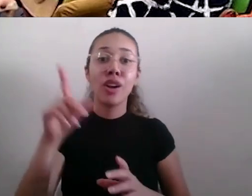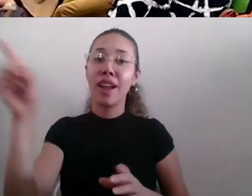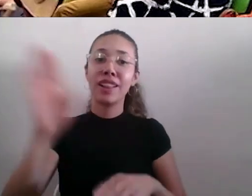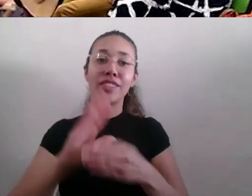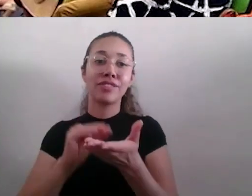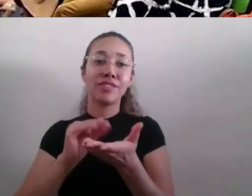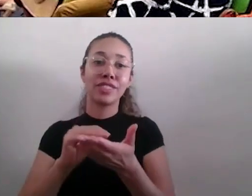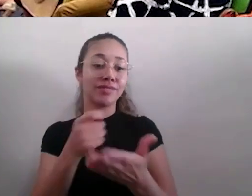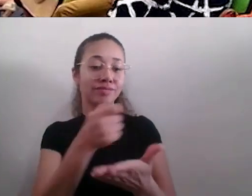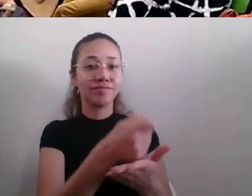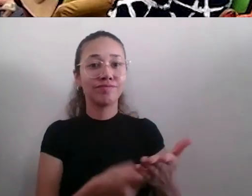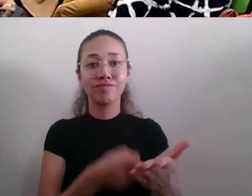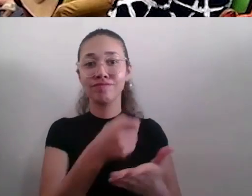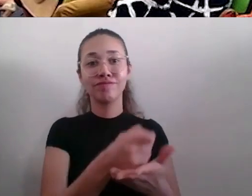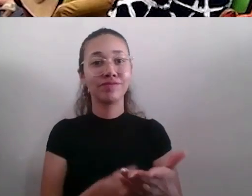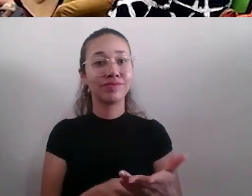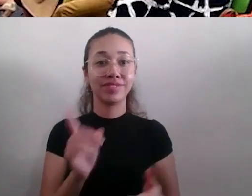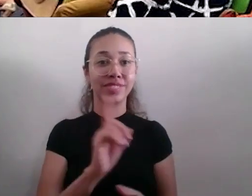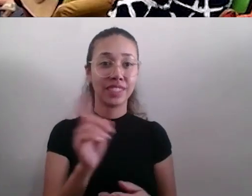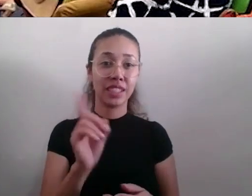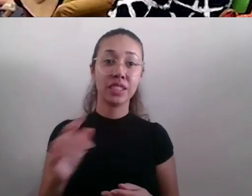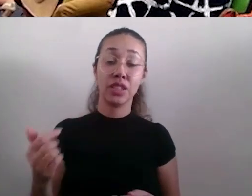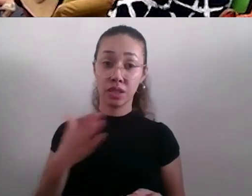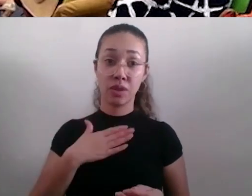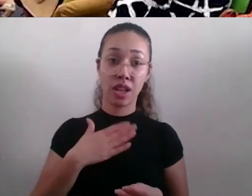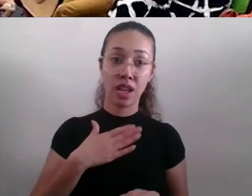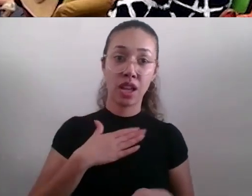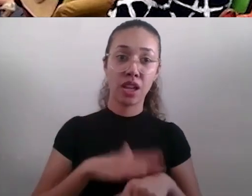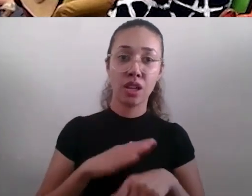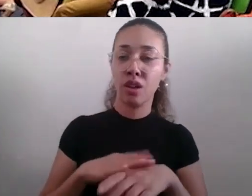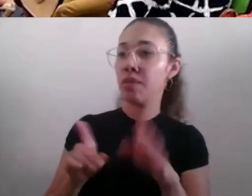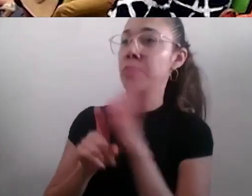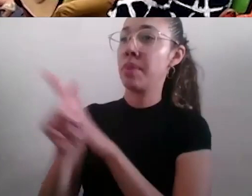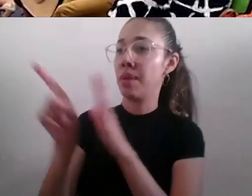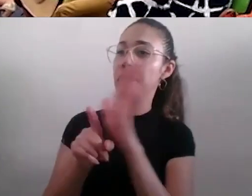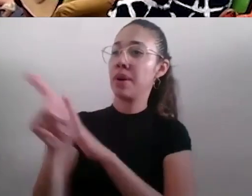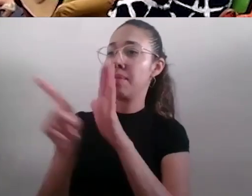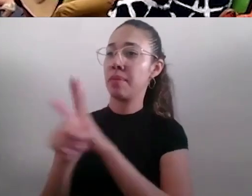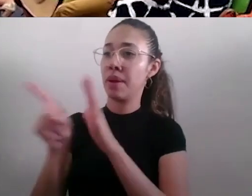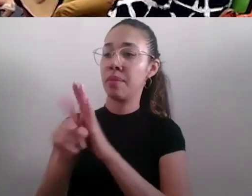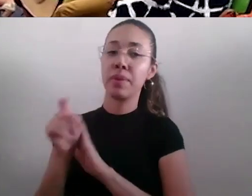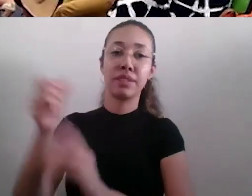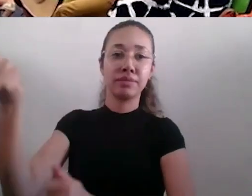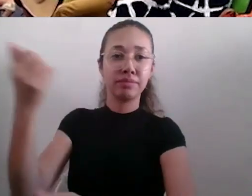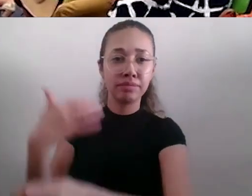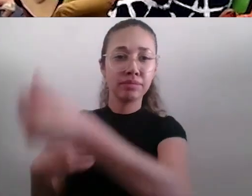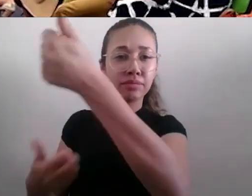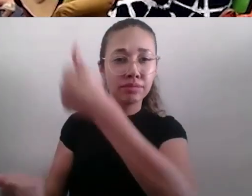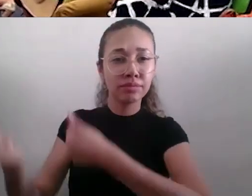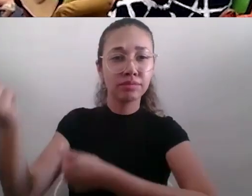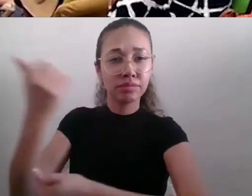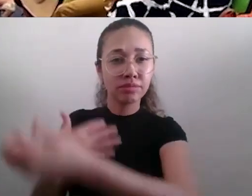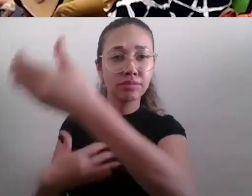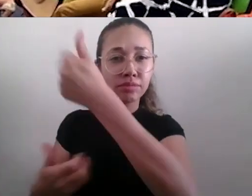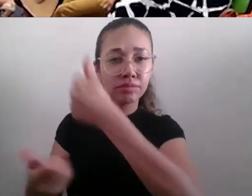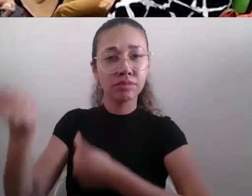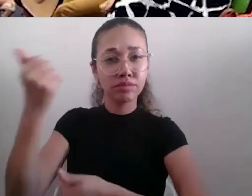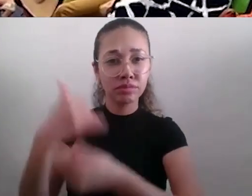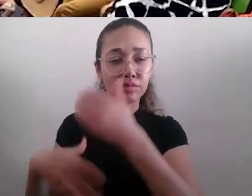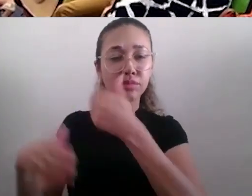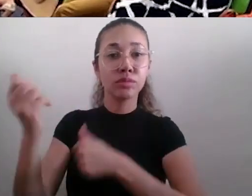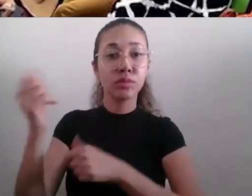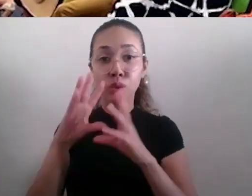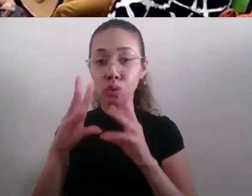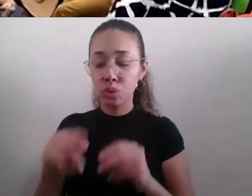áudio. Então, o que a gente faz? Eu entrevisto ela me conta a história inteira, eu ouço todos os brutos dos áudios da entrevista que ela